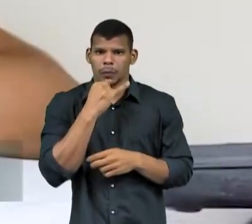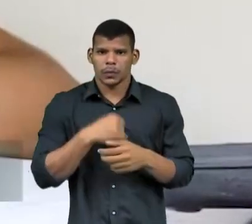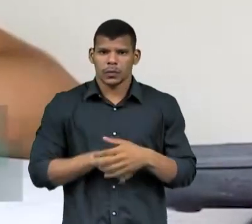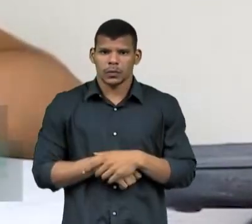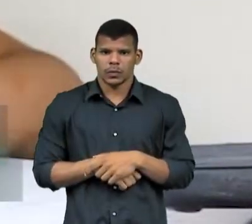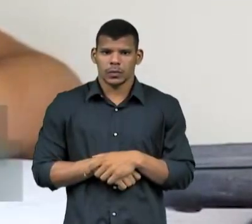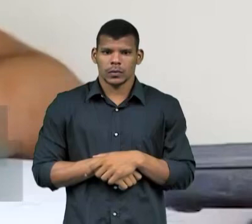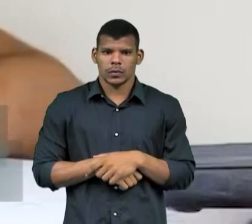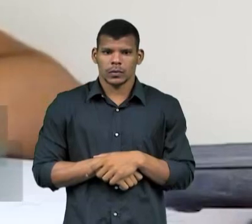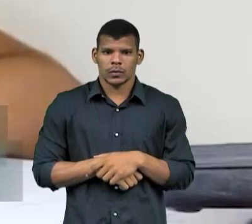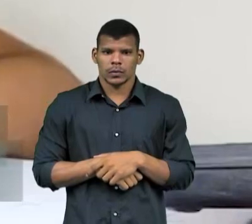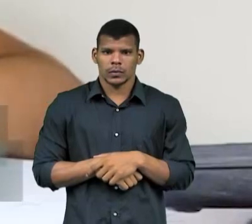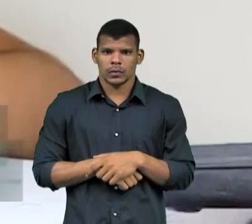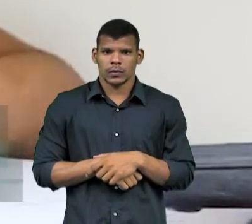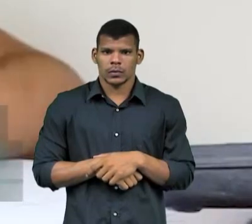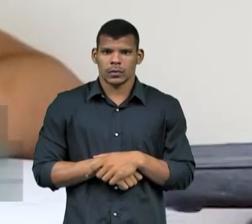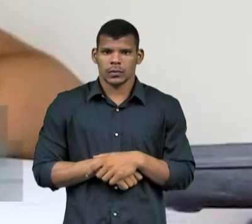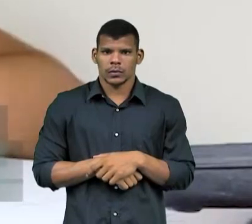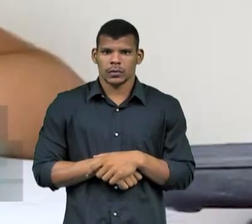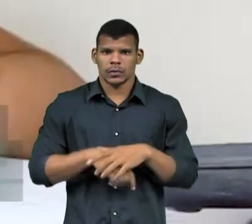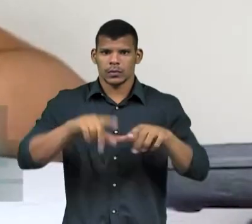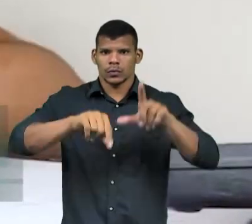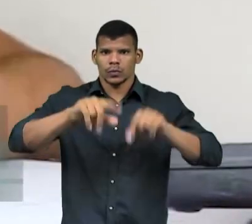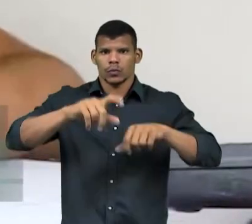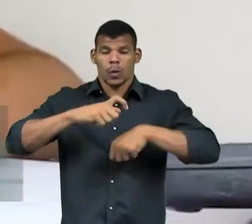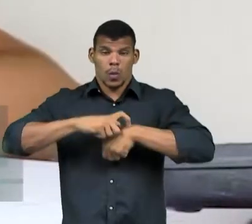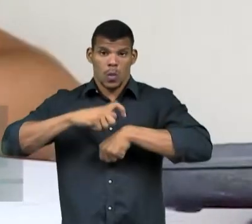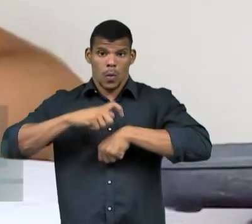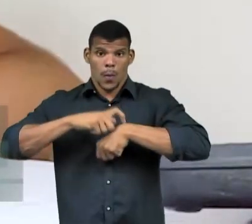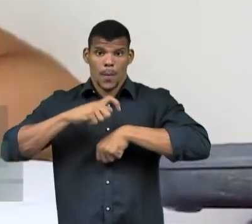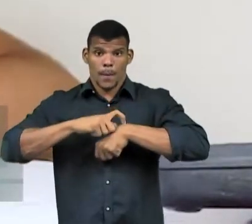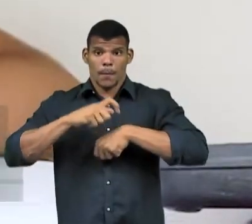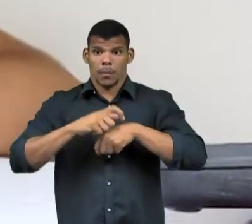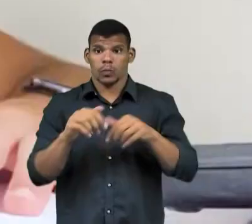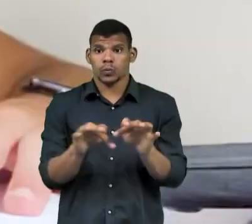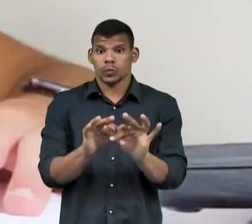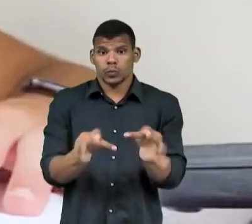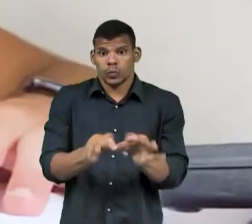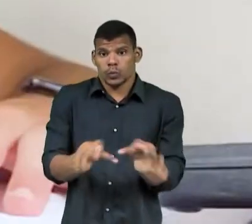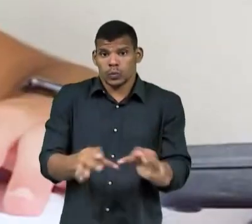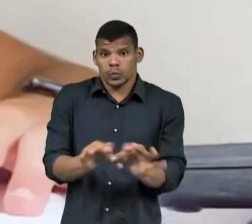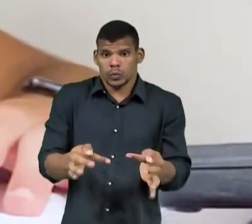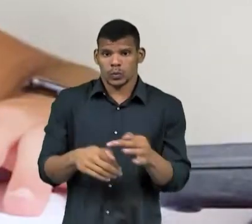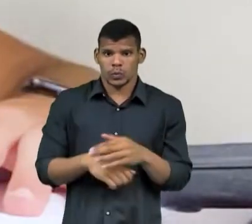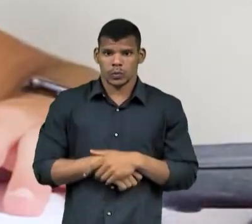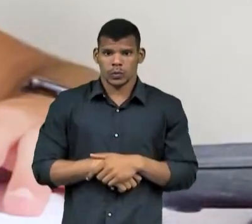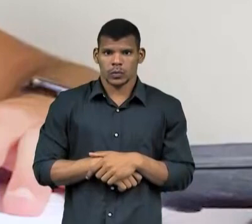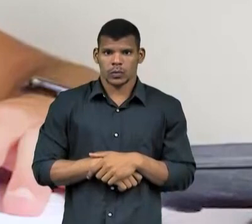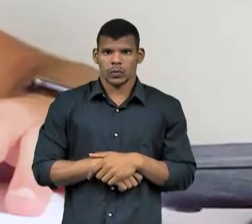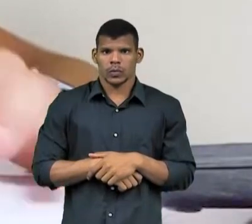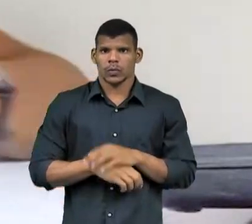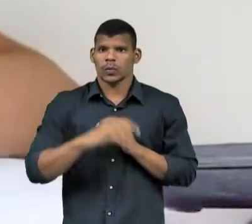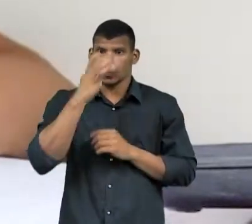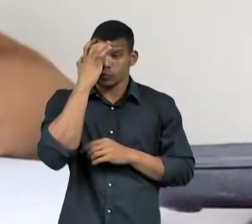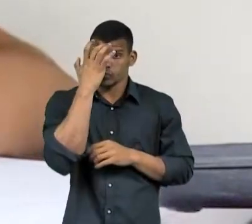podem escolher por quanto tempo elas quiserem ficar no apartamento de uma forma simples e descomplicada. As principais vantagens